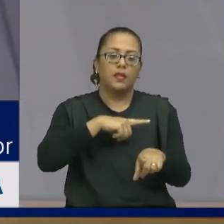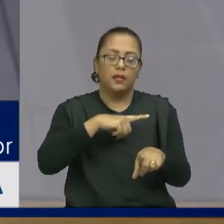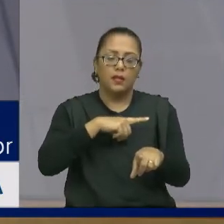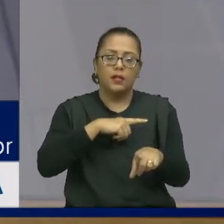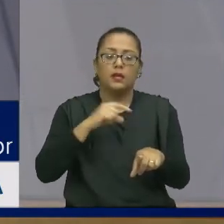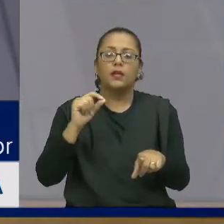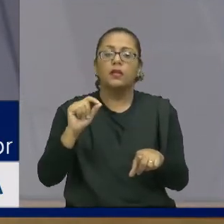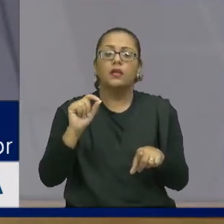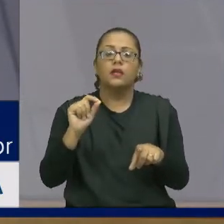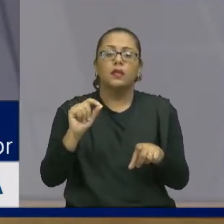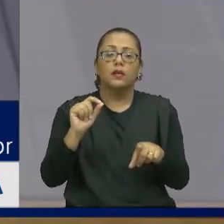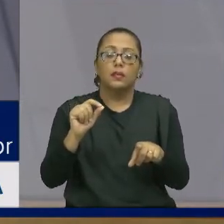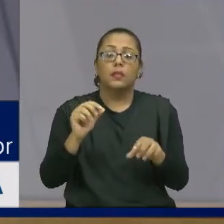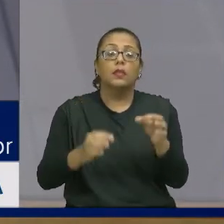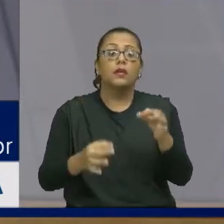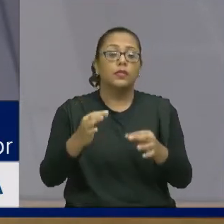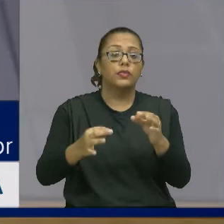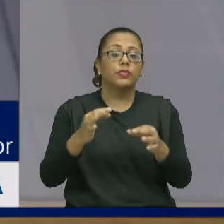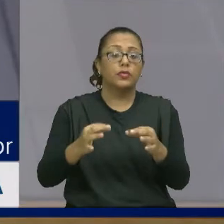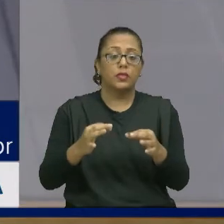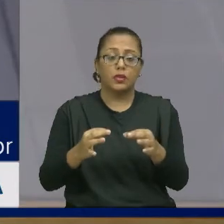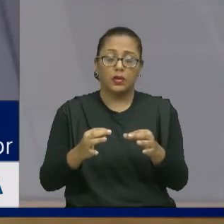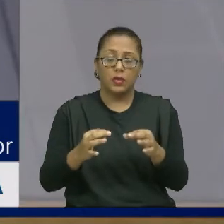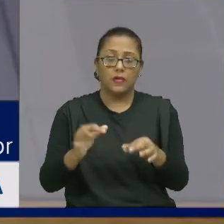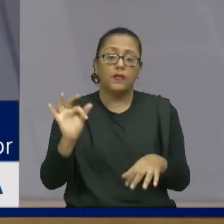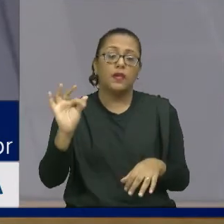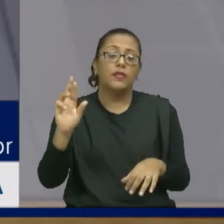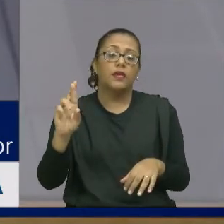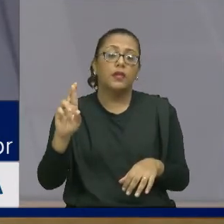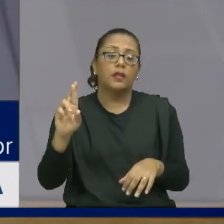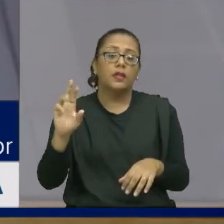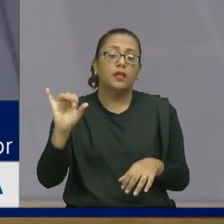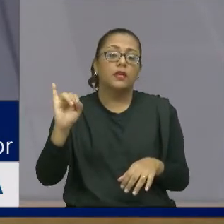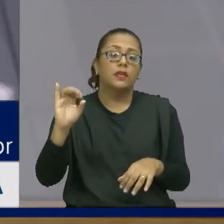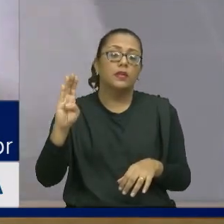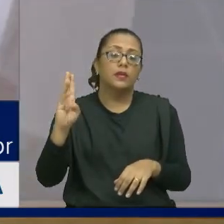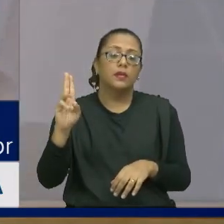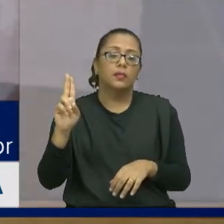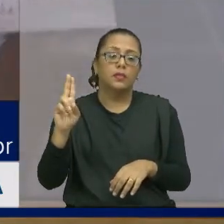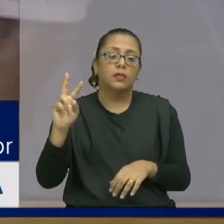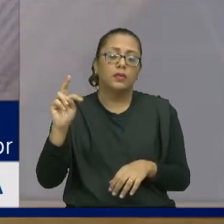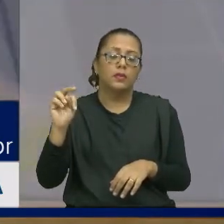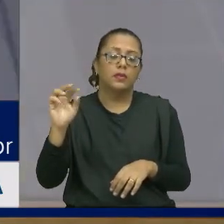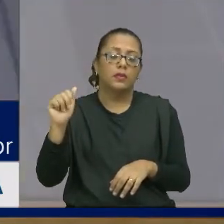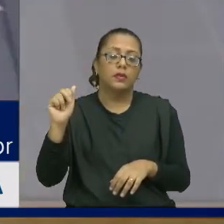julgar os recursos em matéria tributária, como os da TAT,